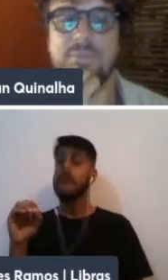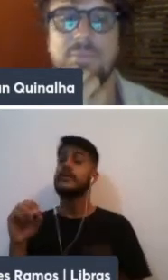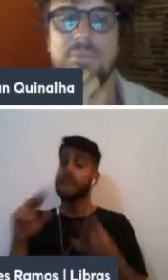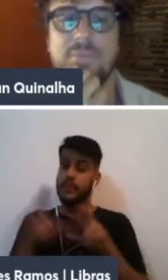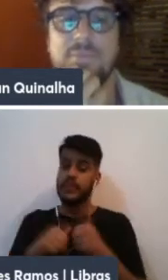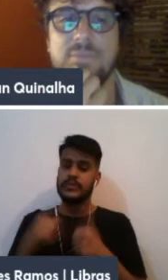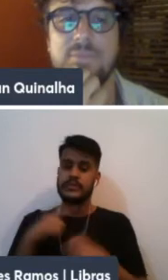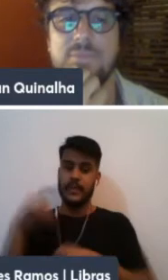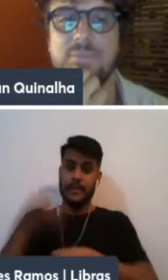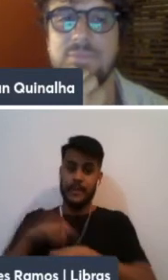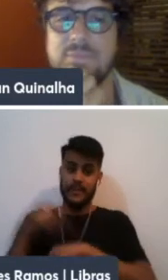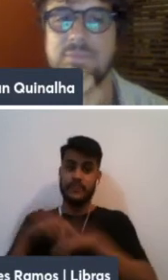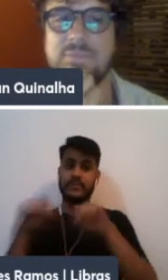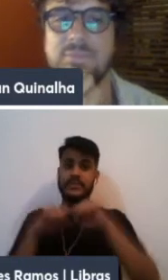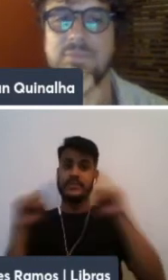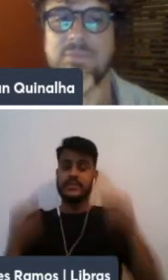sistema